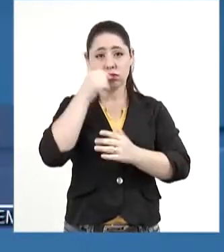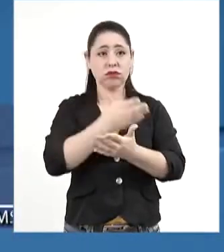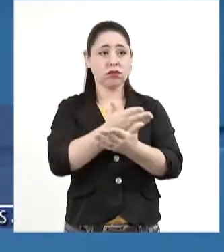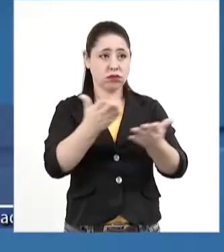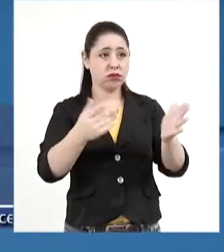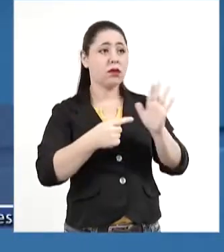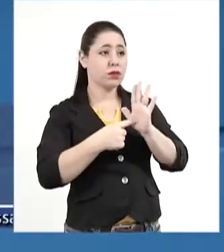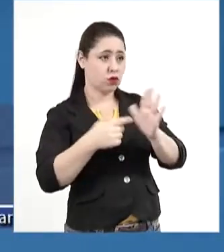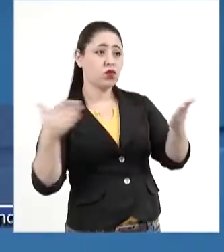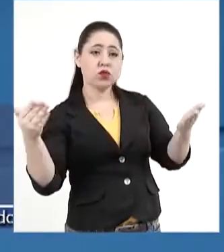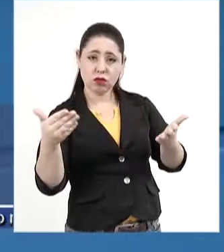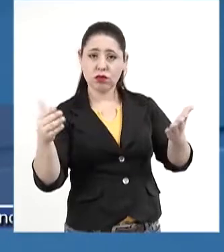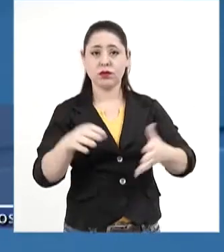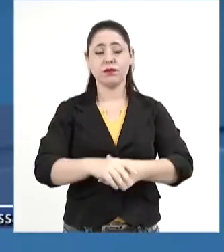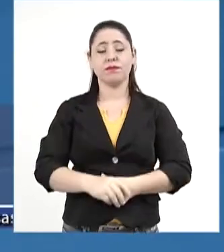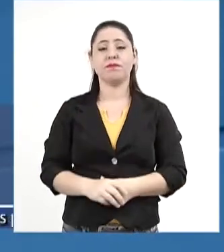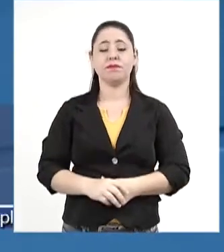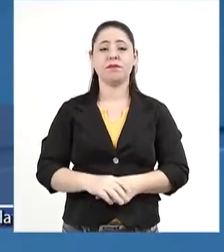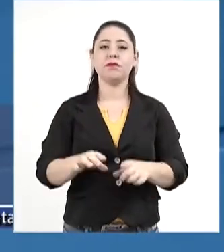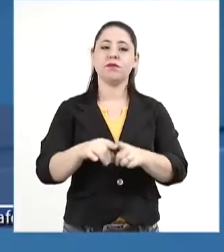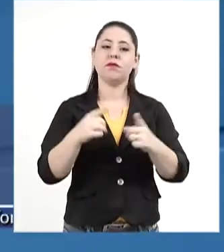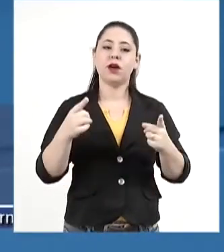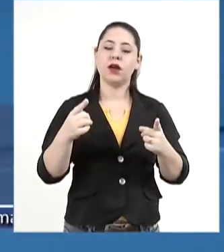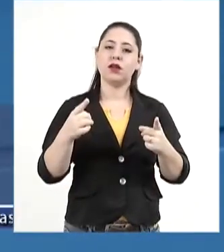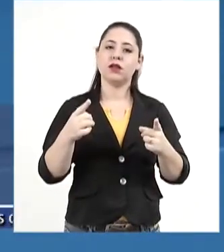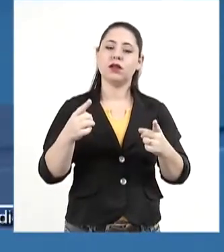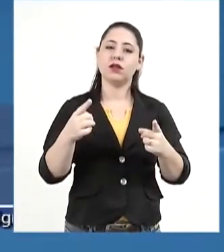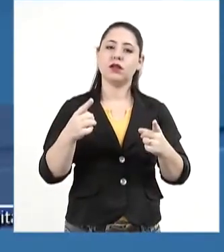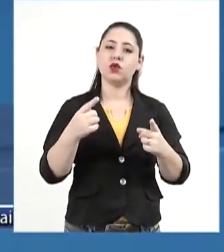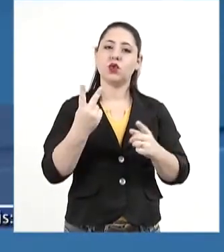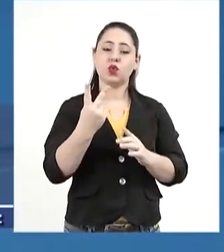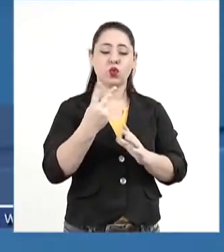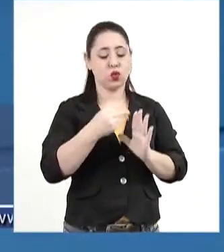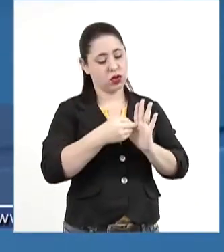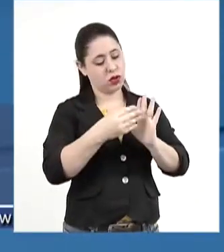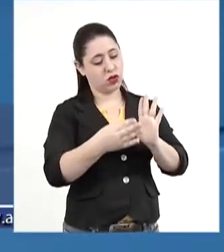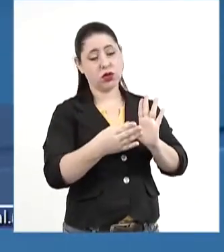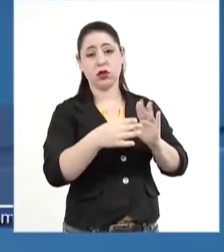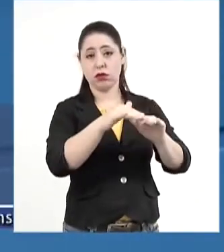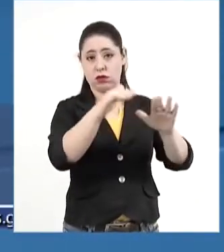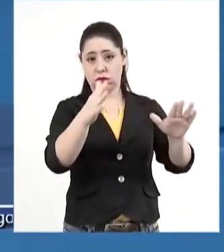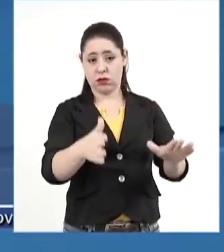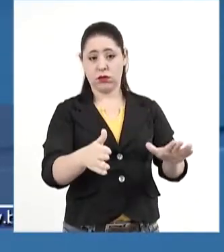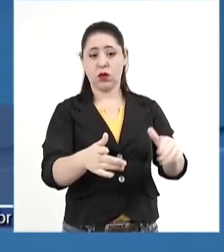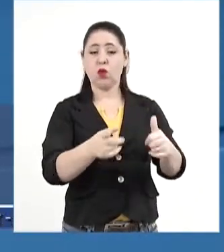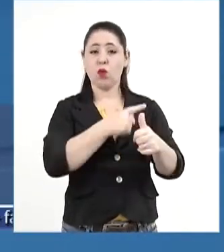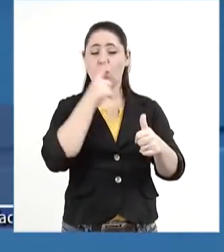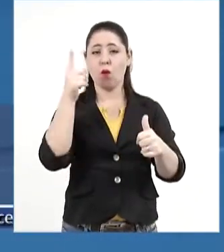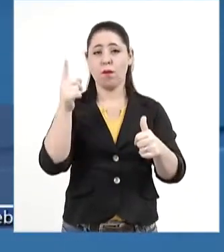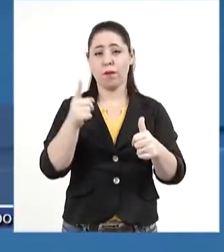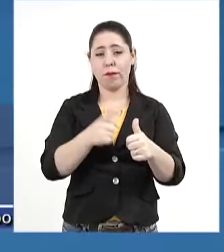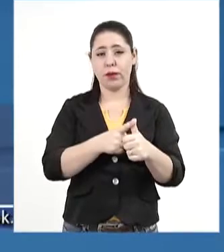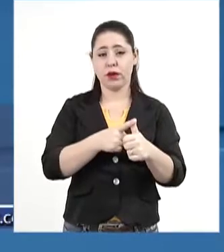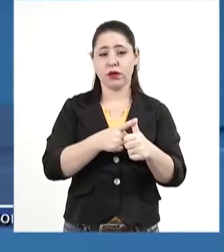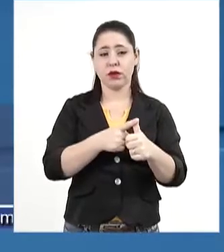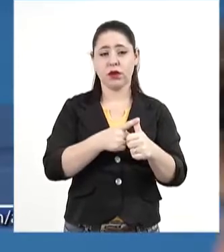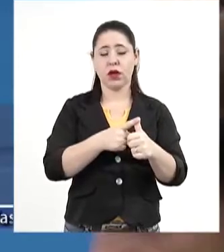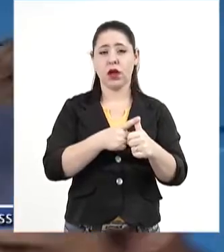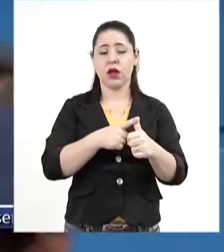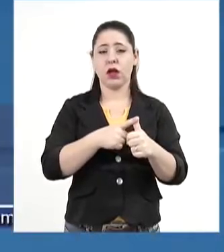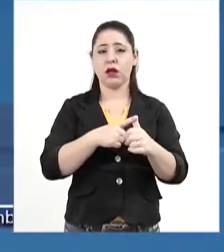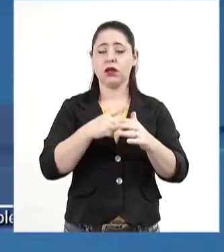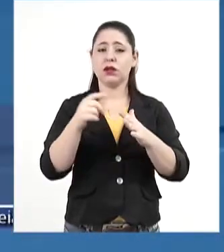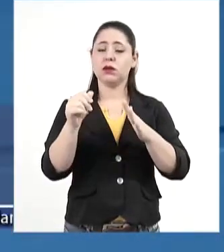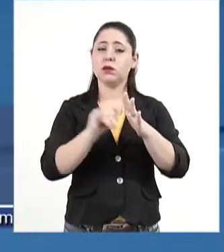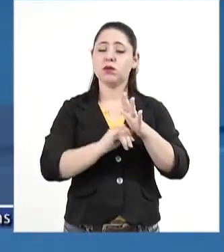estão apresentando aqui hoje. Mas quero deixar duas indicações sobre a mesa, senhor presidente. Uma, a Agência Municipal